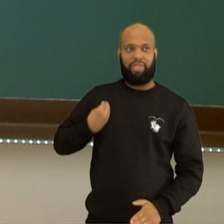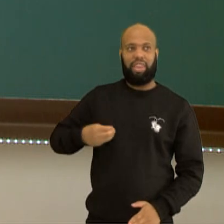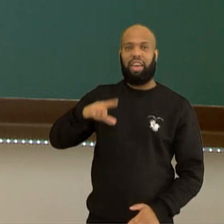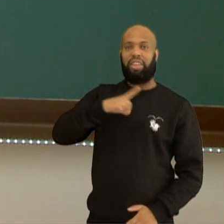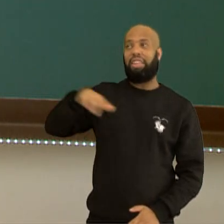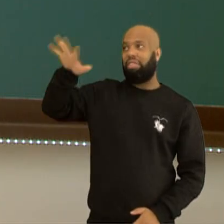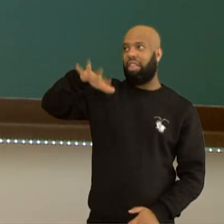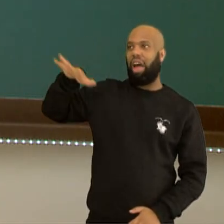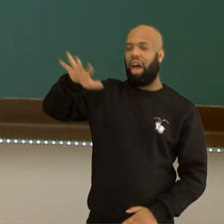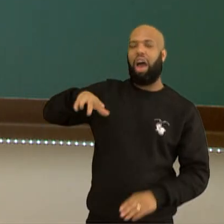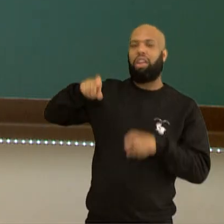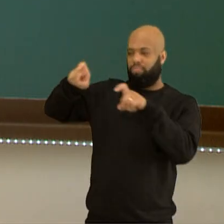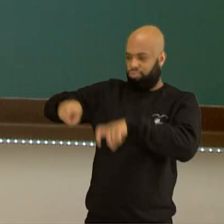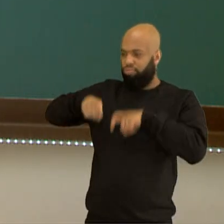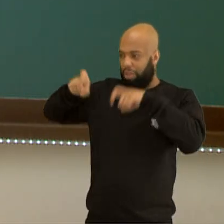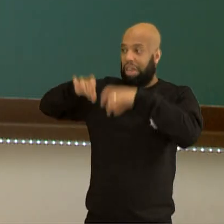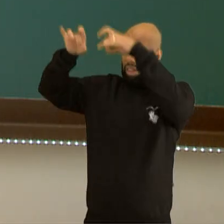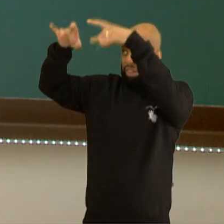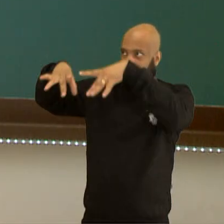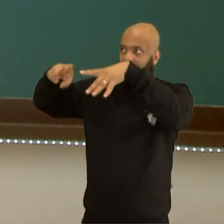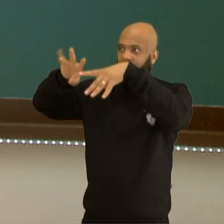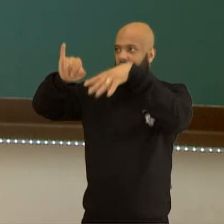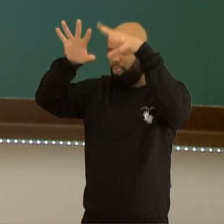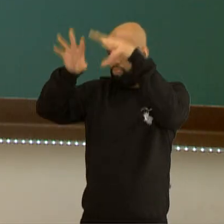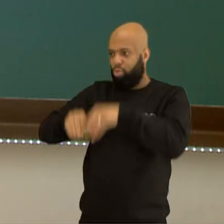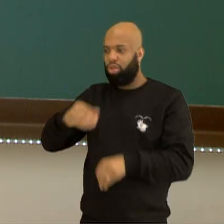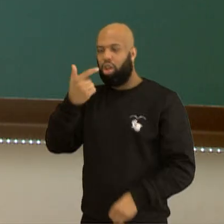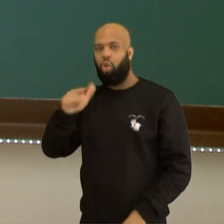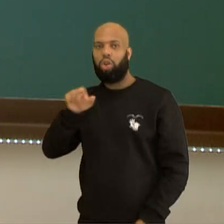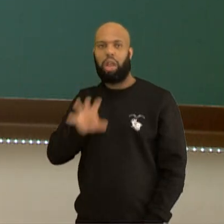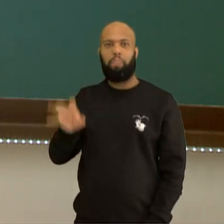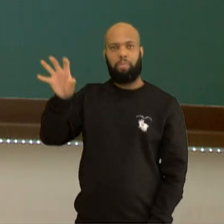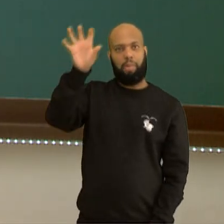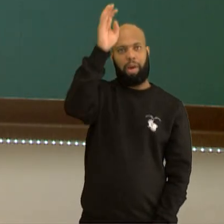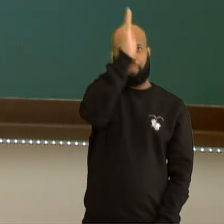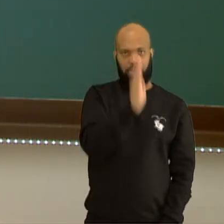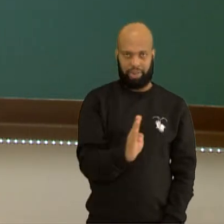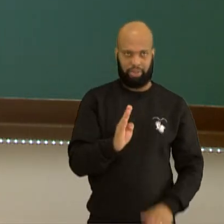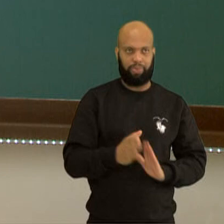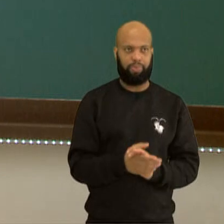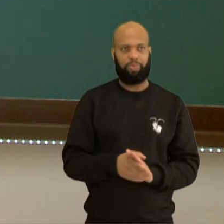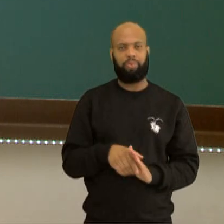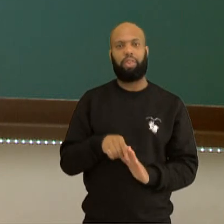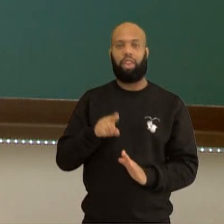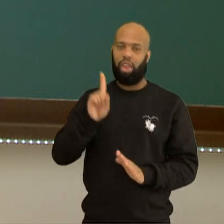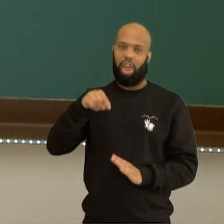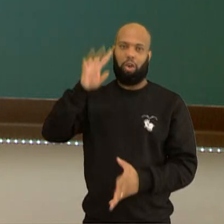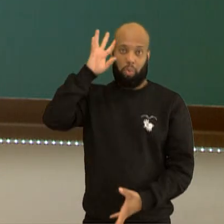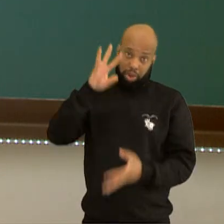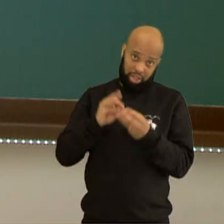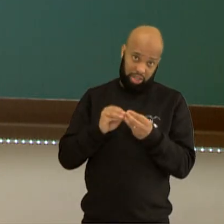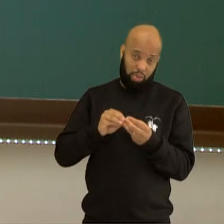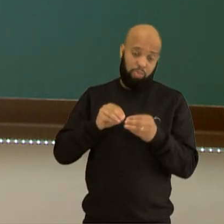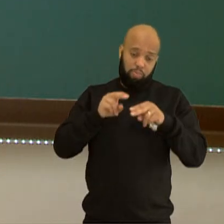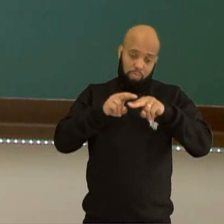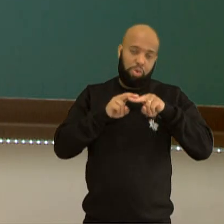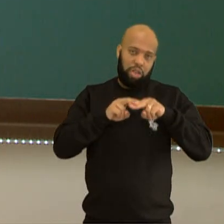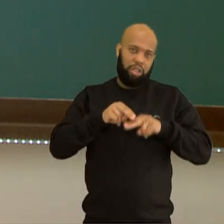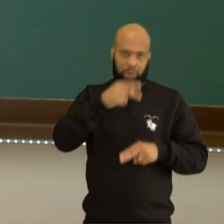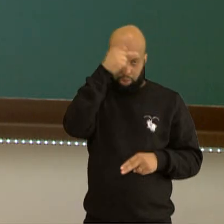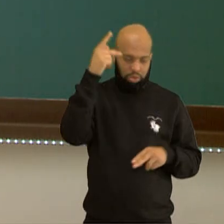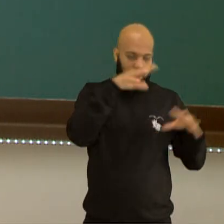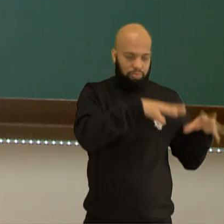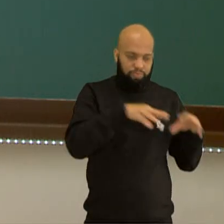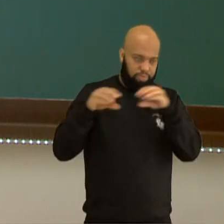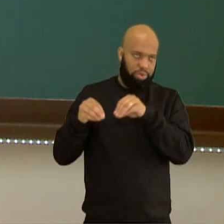meio rural, saiam daquelas porções e vão para outras partes do Brasil. Então ali para a gente entender o porquê que as pessoas migram, né? E o que